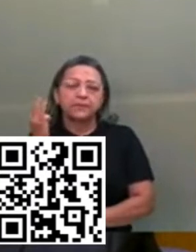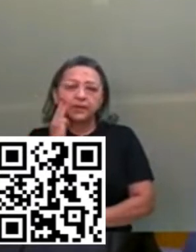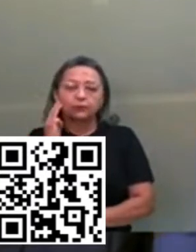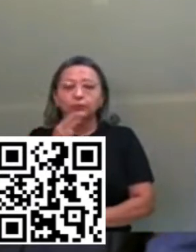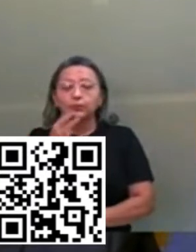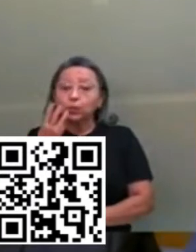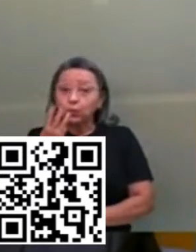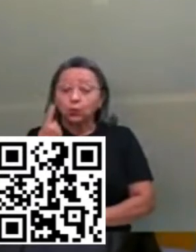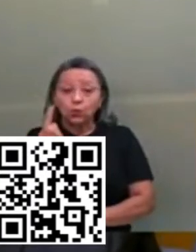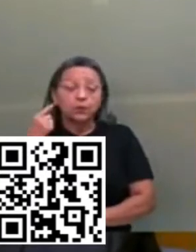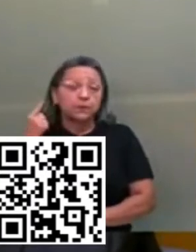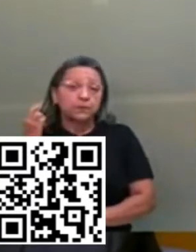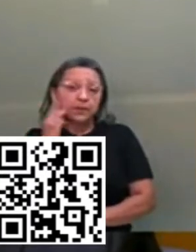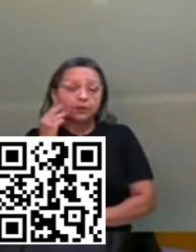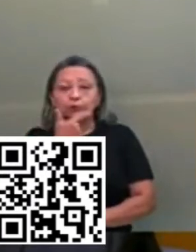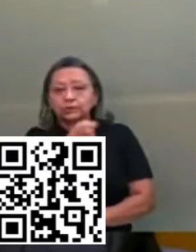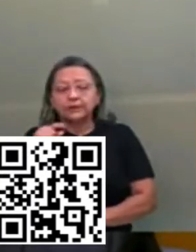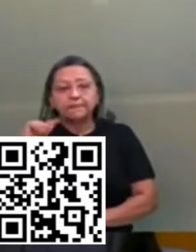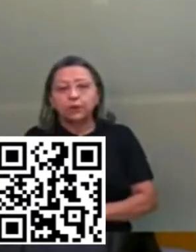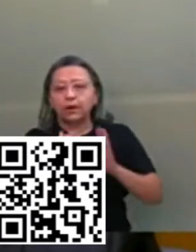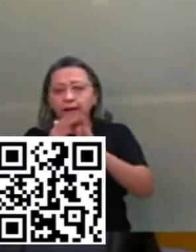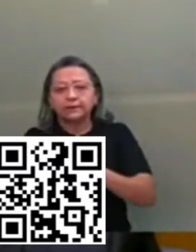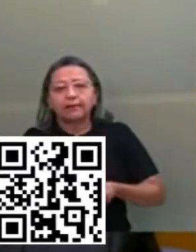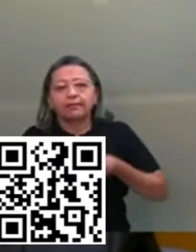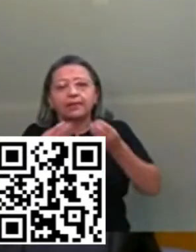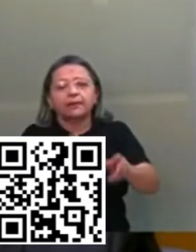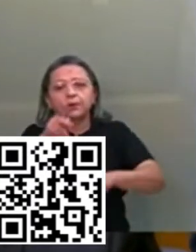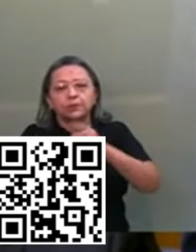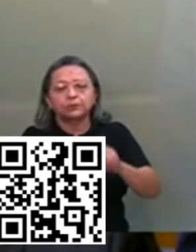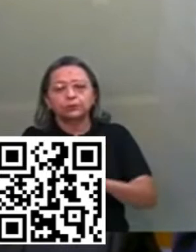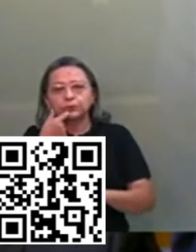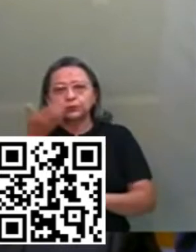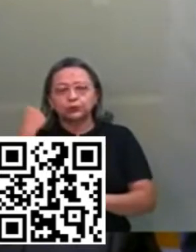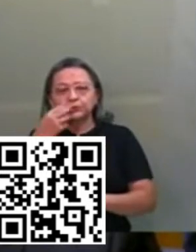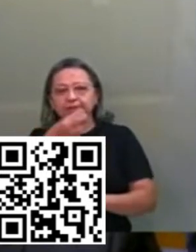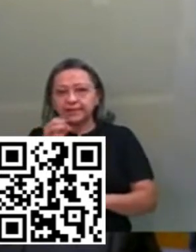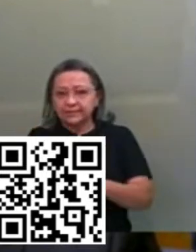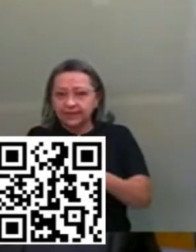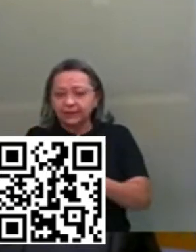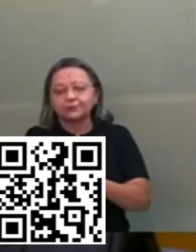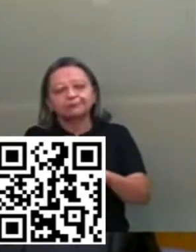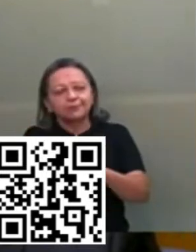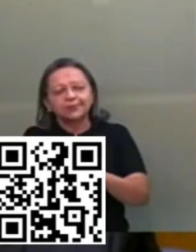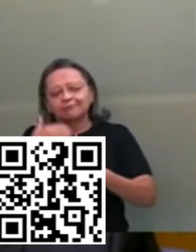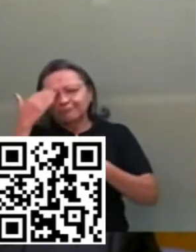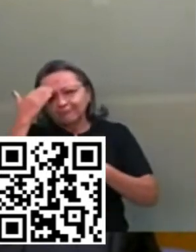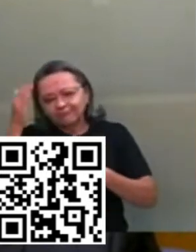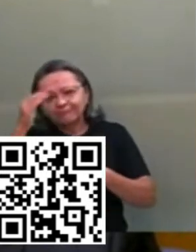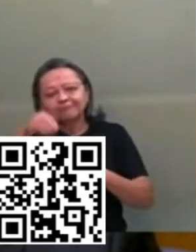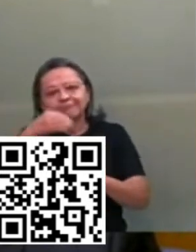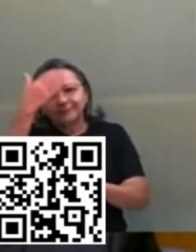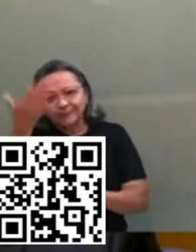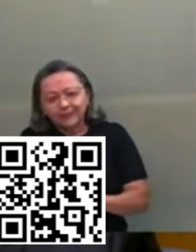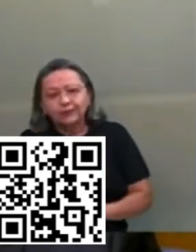mil casas entregues à população nos últimos 3 anos. Momento esse que eu rendo minhas homenagens ao nosso prezado